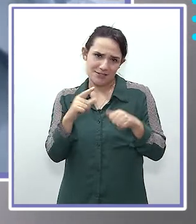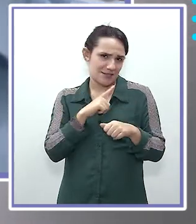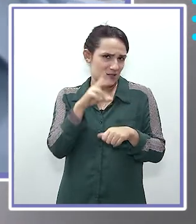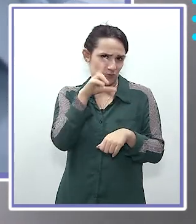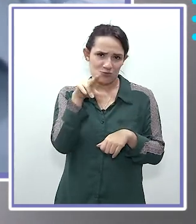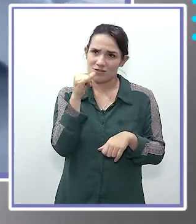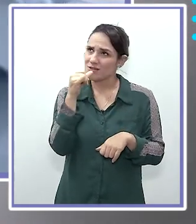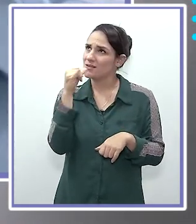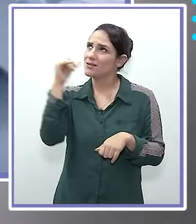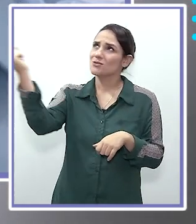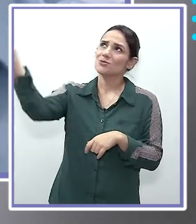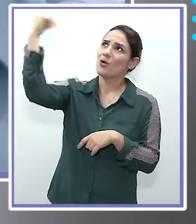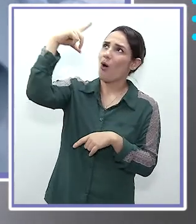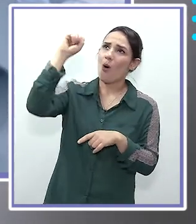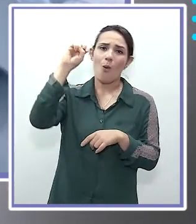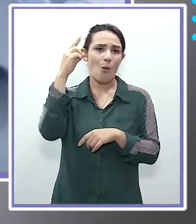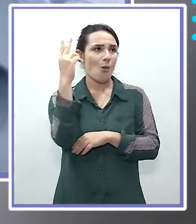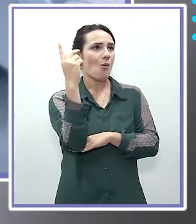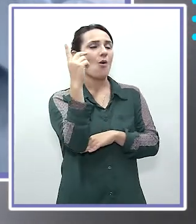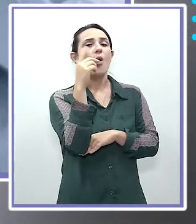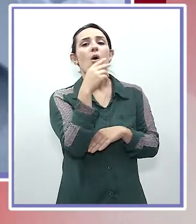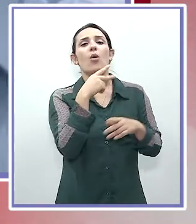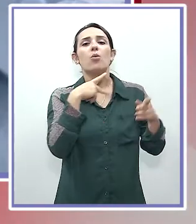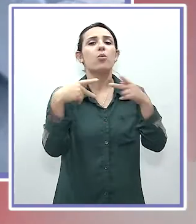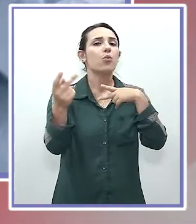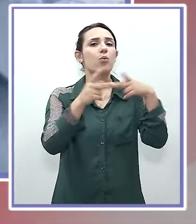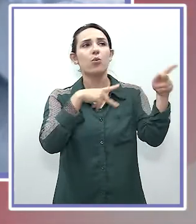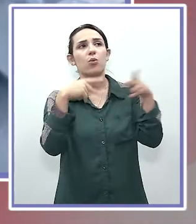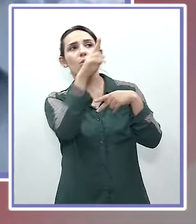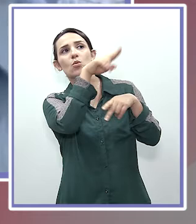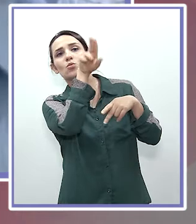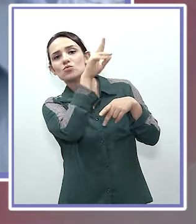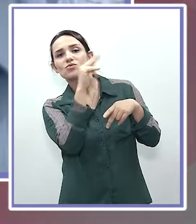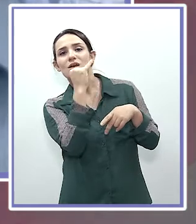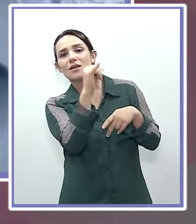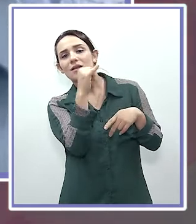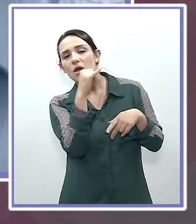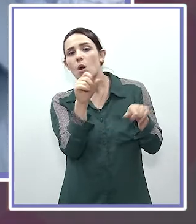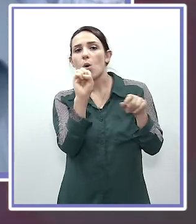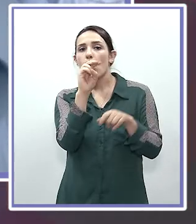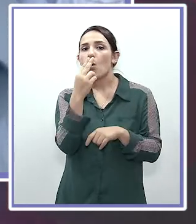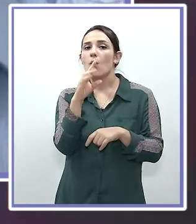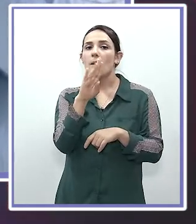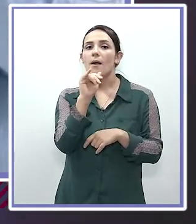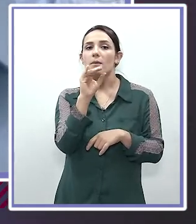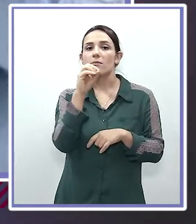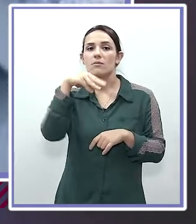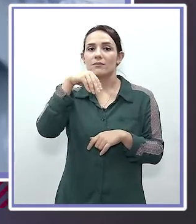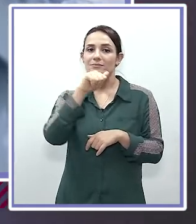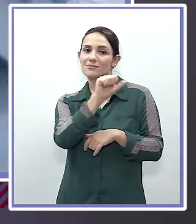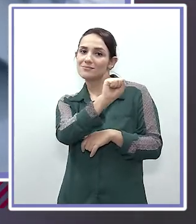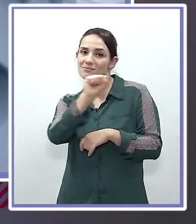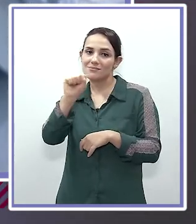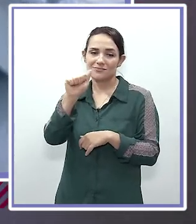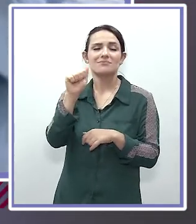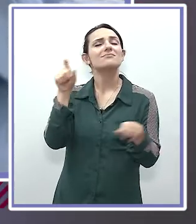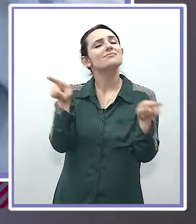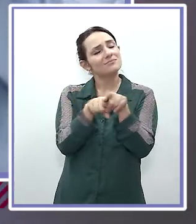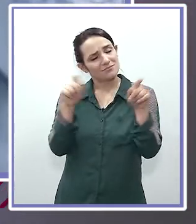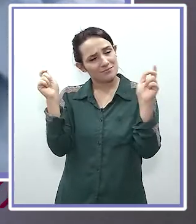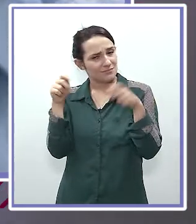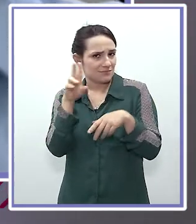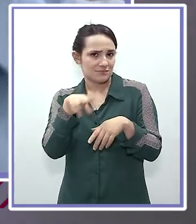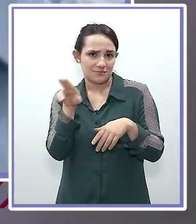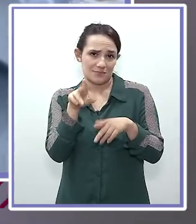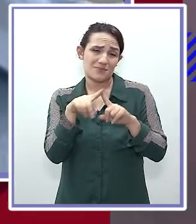geração solar, na geração eólica, enfim, em várias outras fontes, na biomassa, e por aí